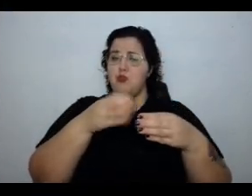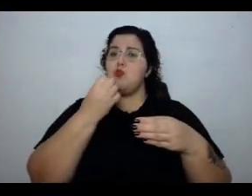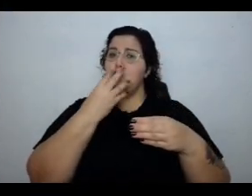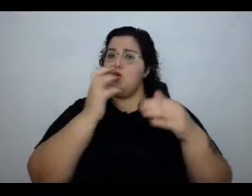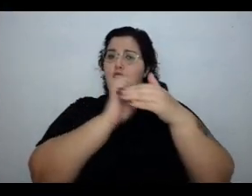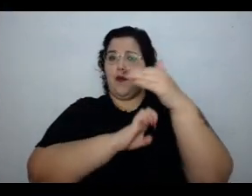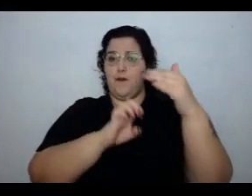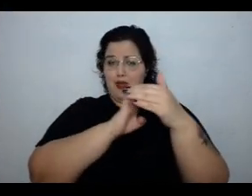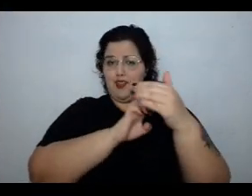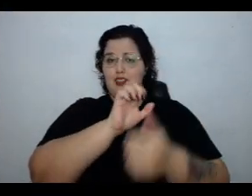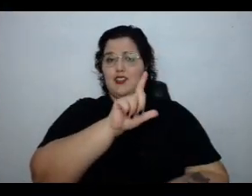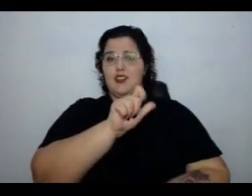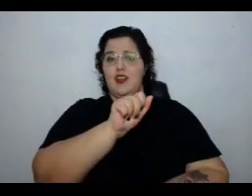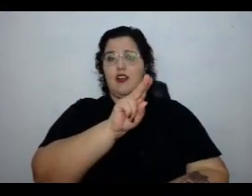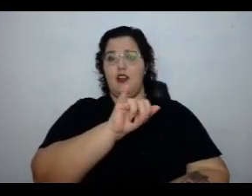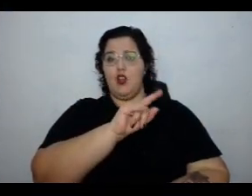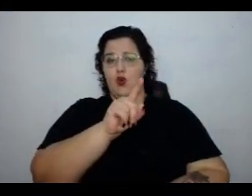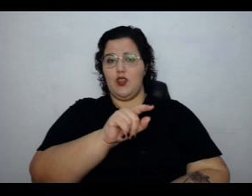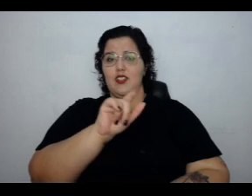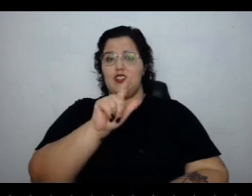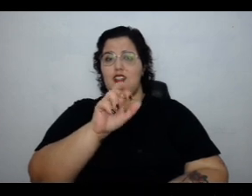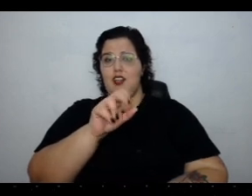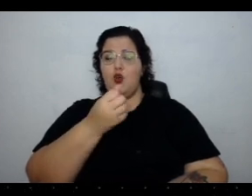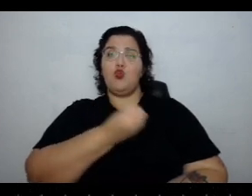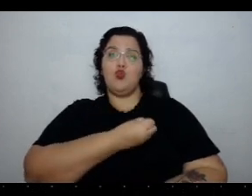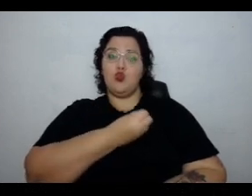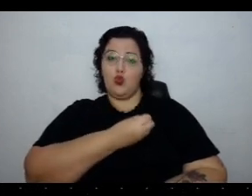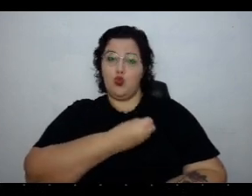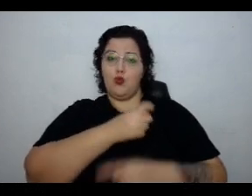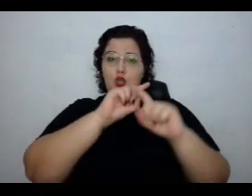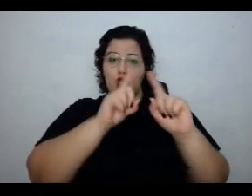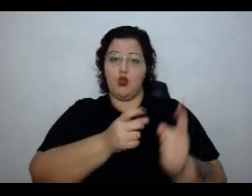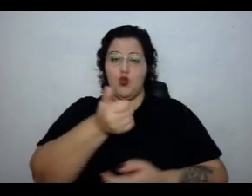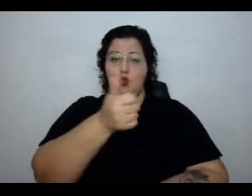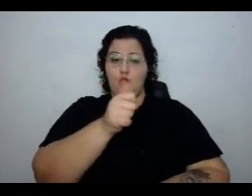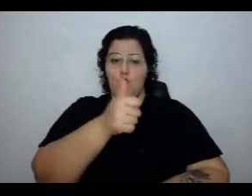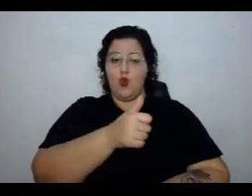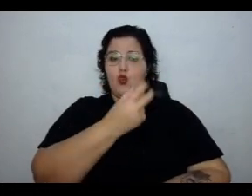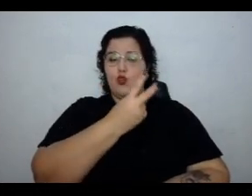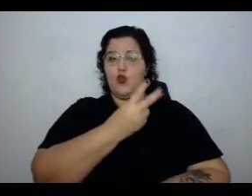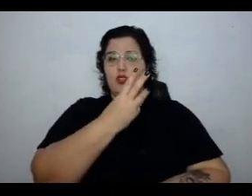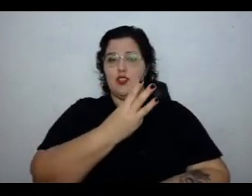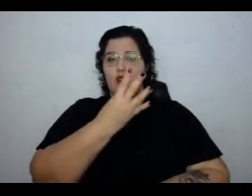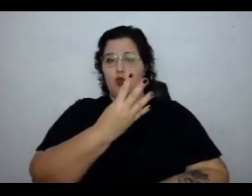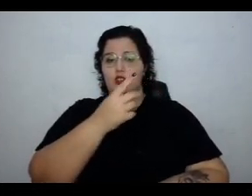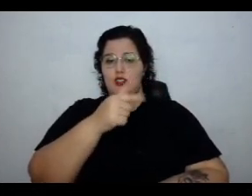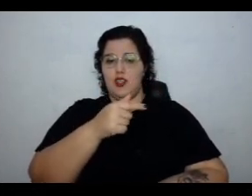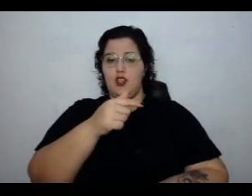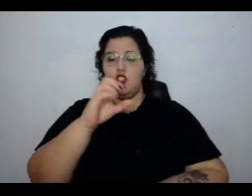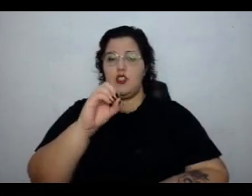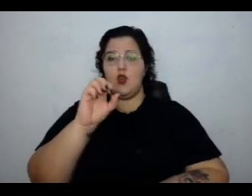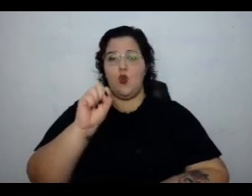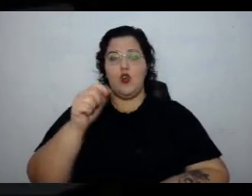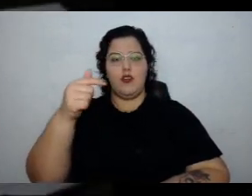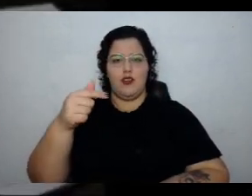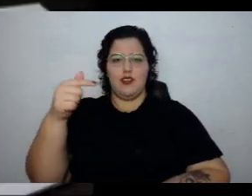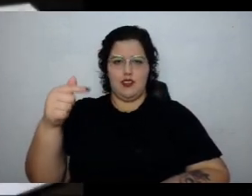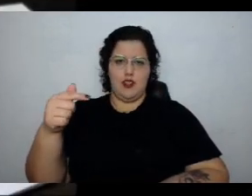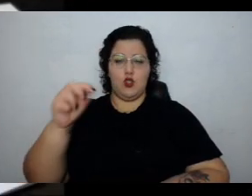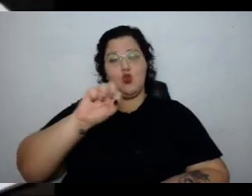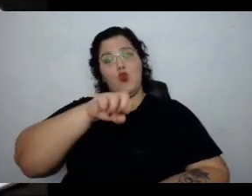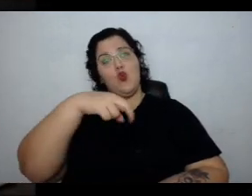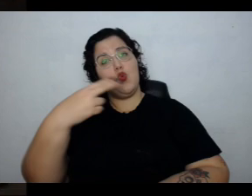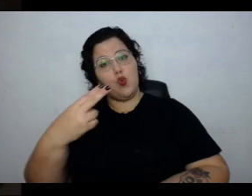Lauisen Laudos para Isenções. DDD 11 2347